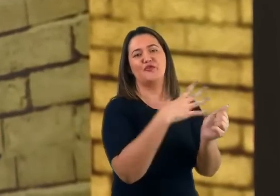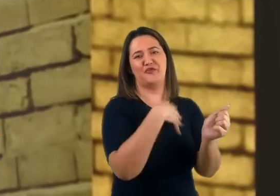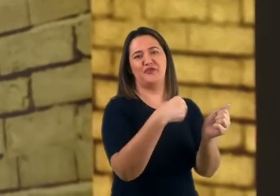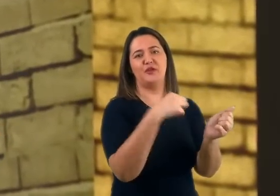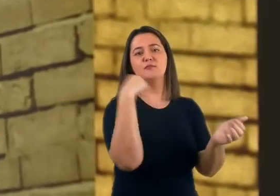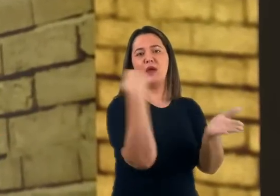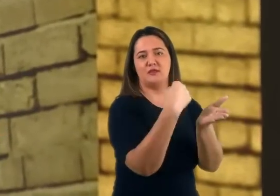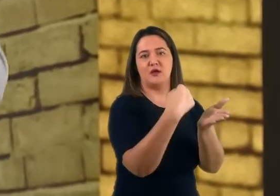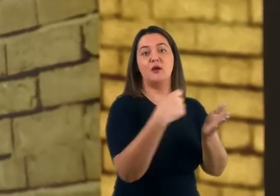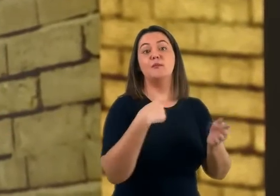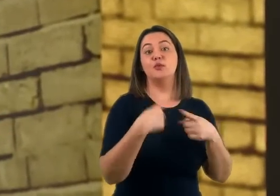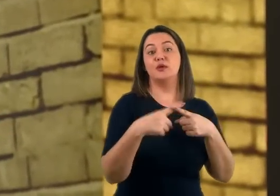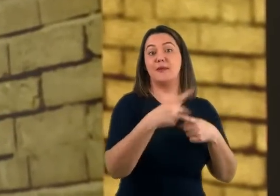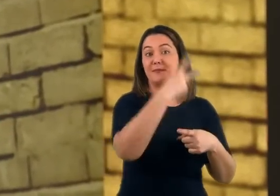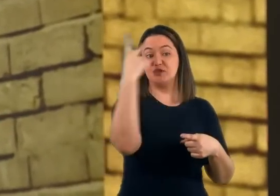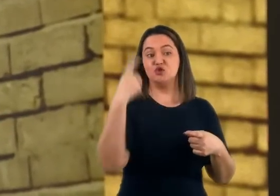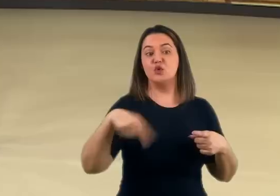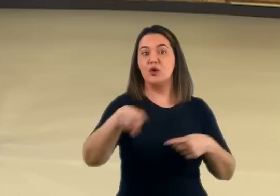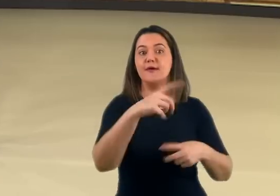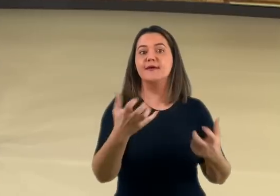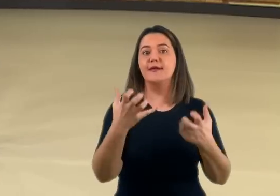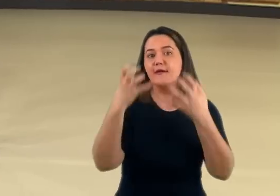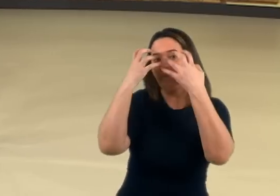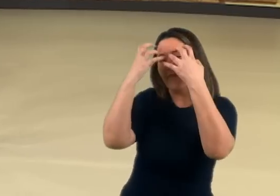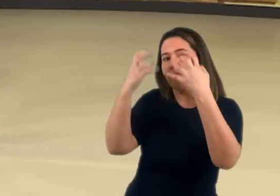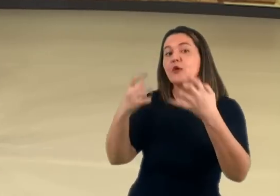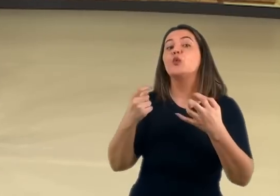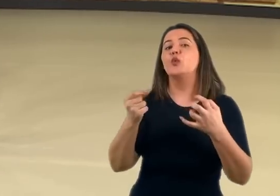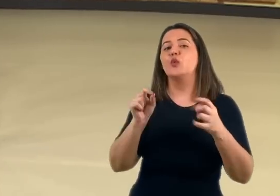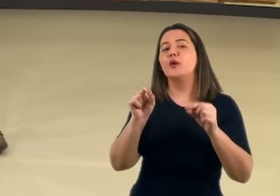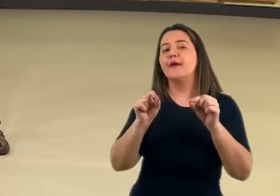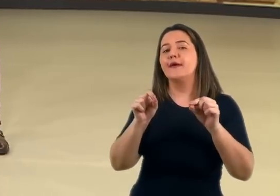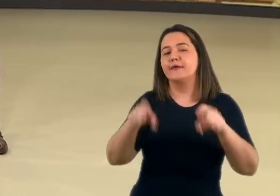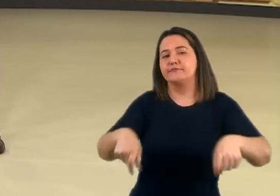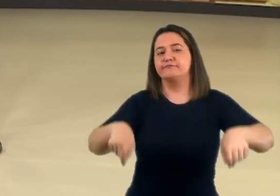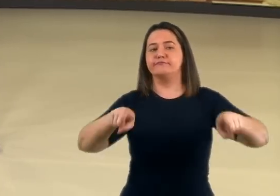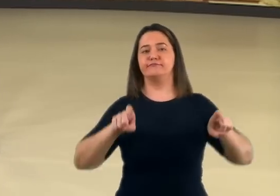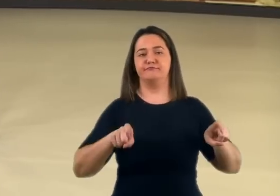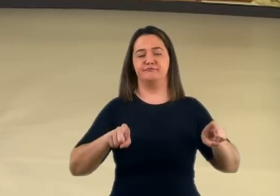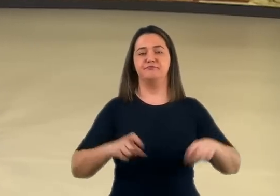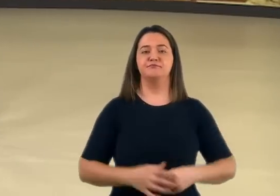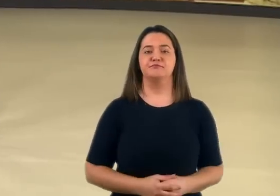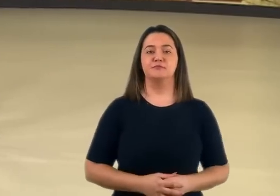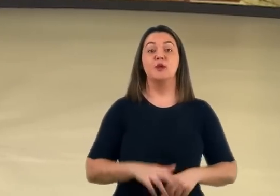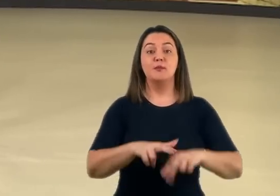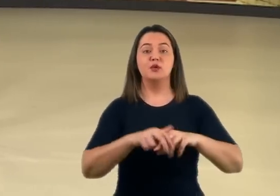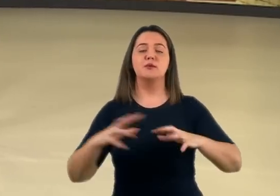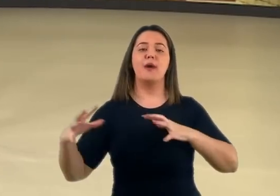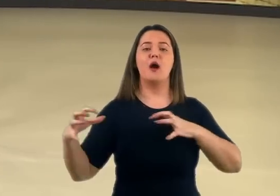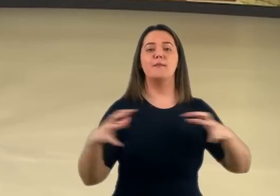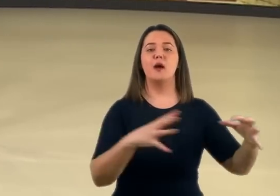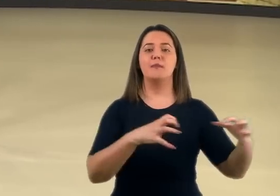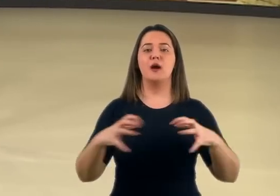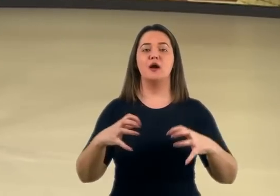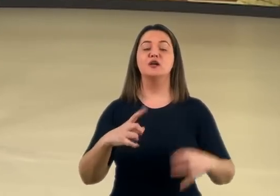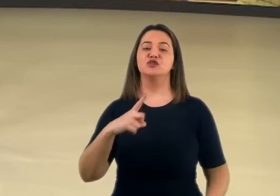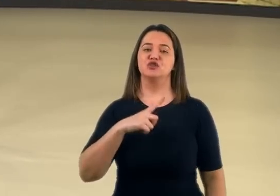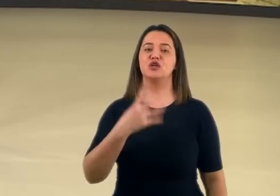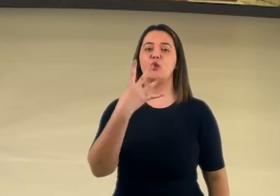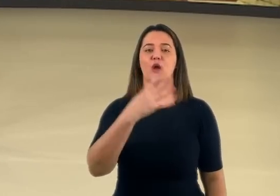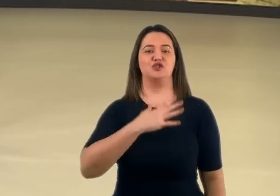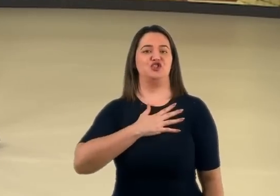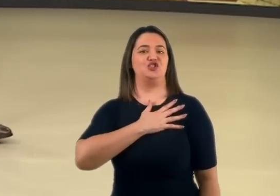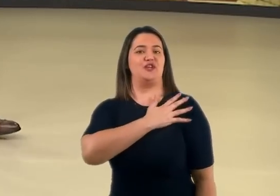aqueles que queriam ocupar o poder. Então, nesse contexto de brigas pelo trono de Alexandre, os seus